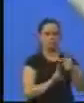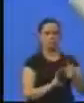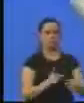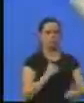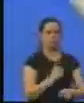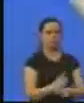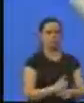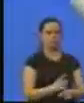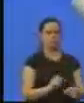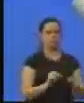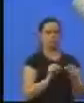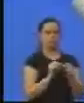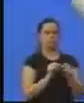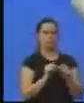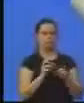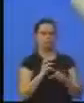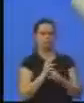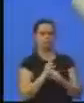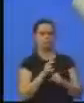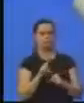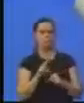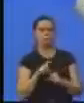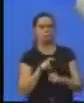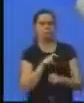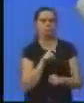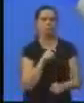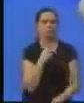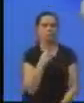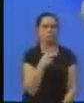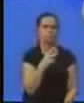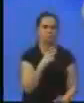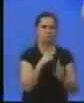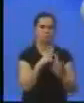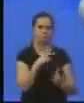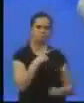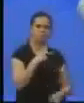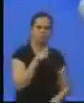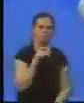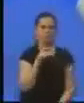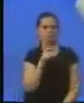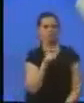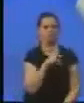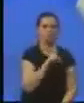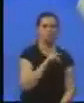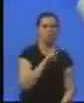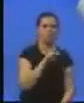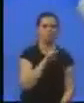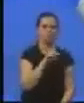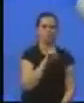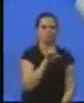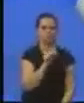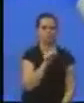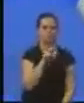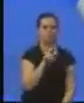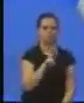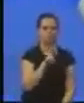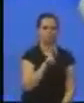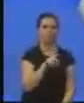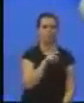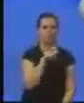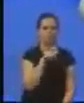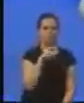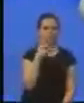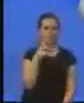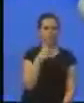derivar. U é x² mais 2x. Derivada de u, está lá indicada, vamos derivar. Derivada de